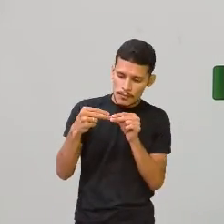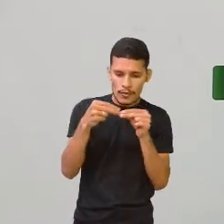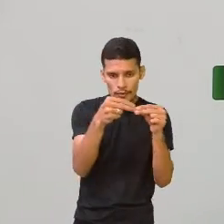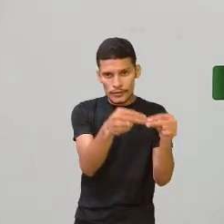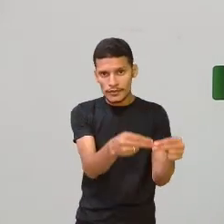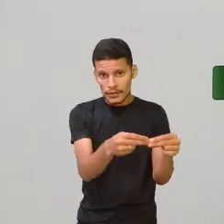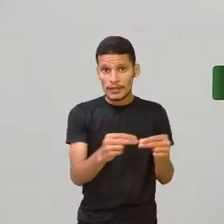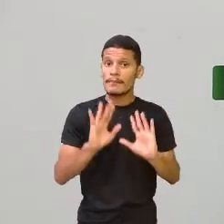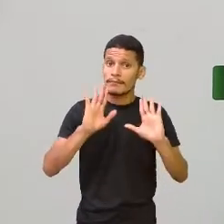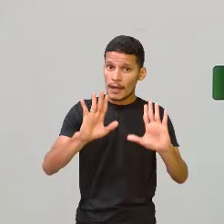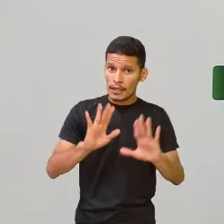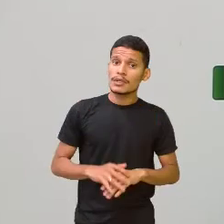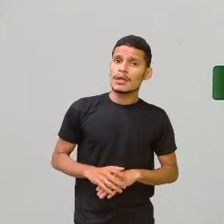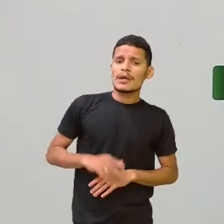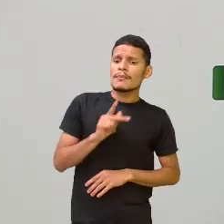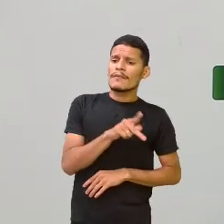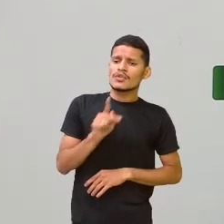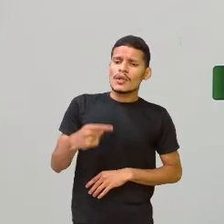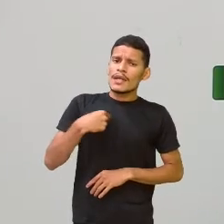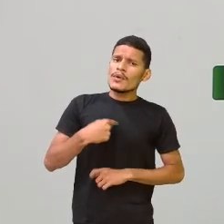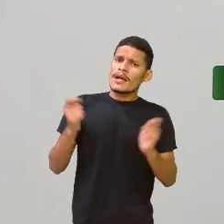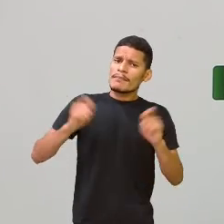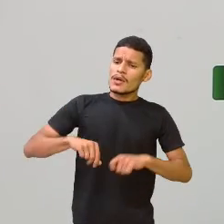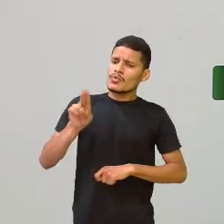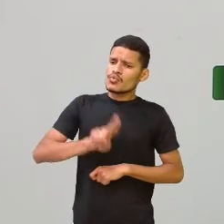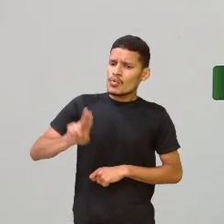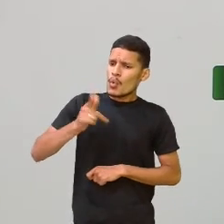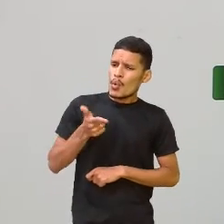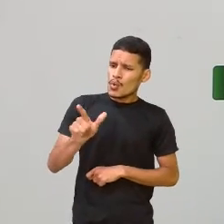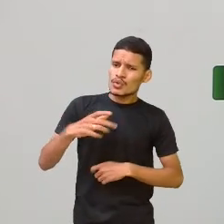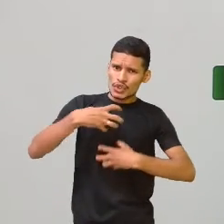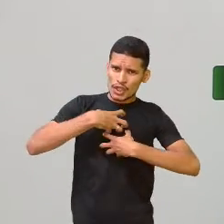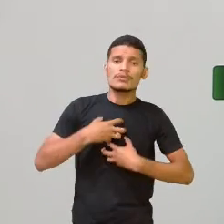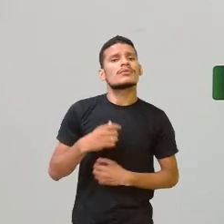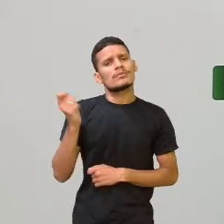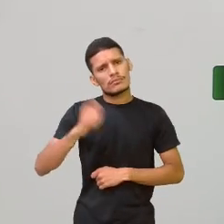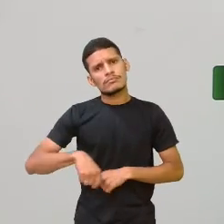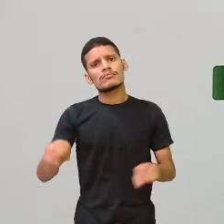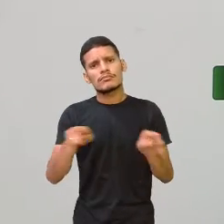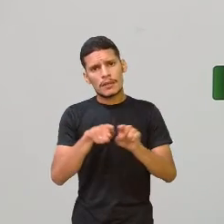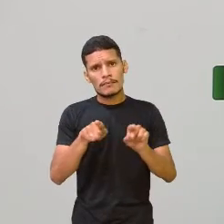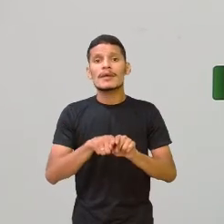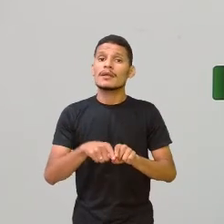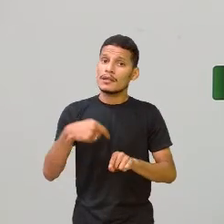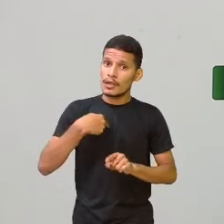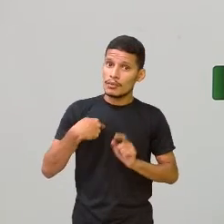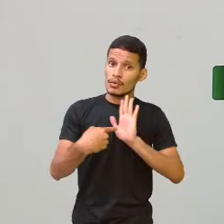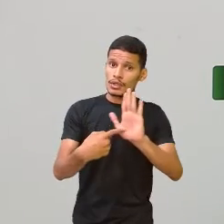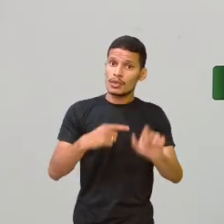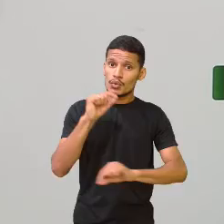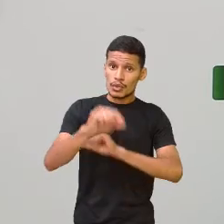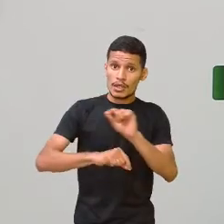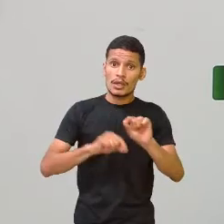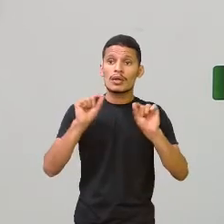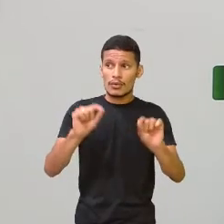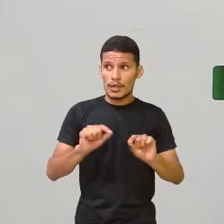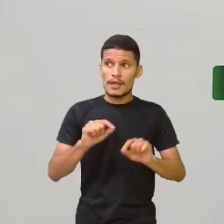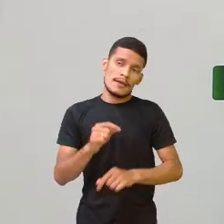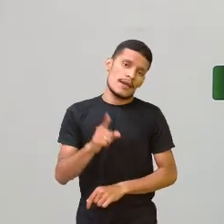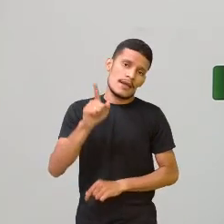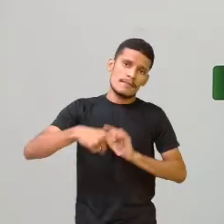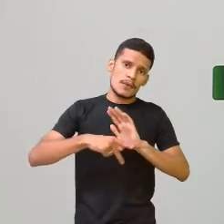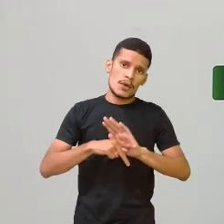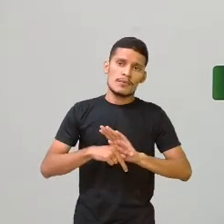bombons. Professora, mas eu posso fazer de outro jeito? Pode fazer. E eu trouxe para você a outra